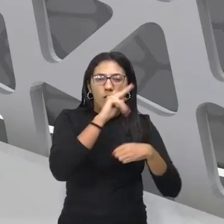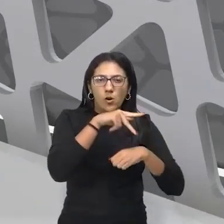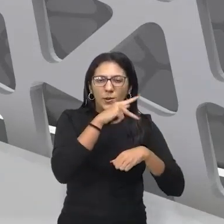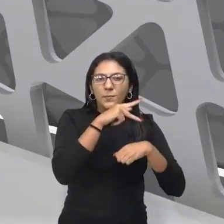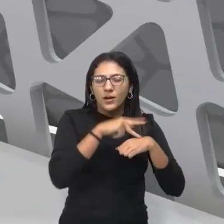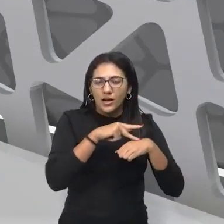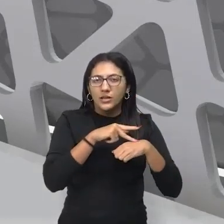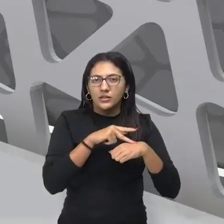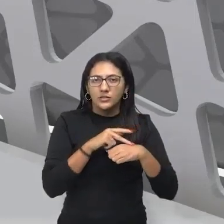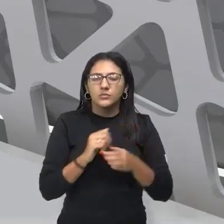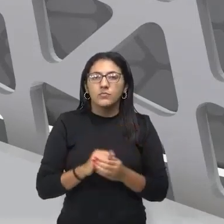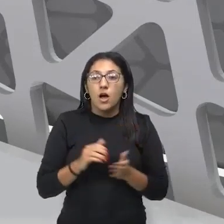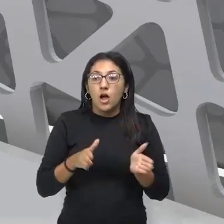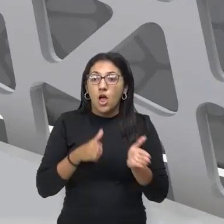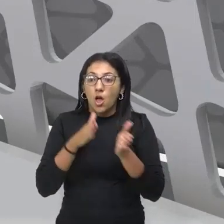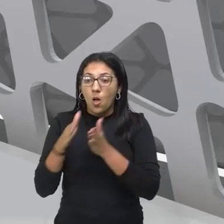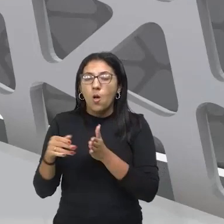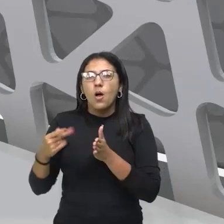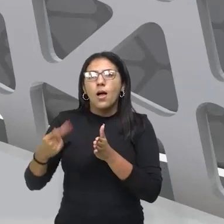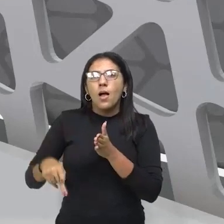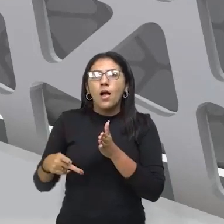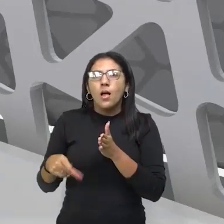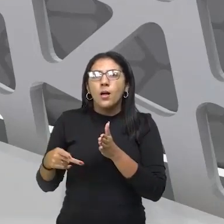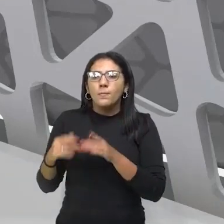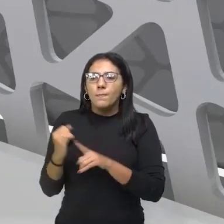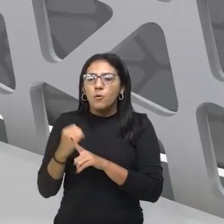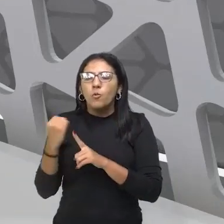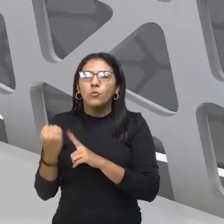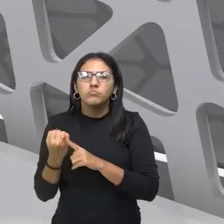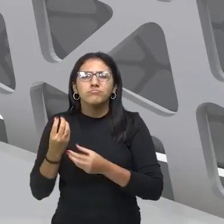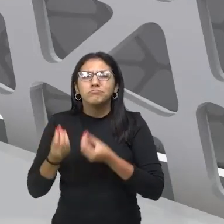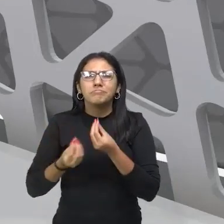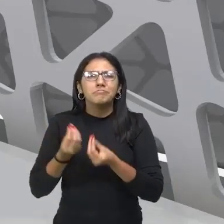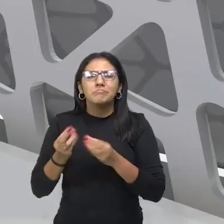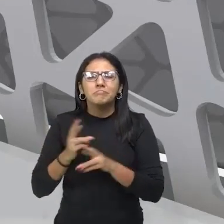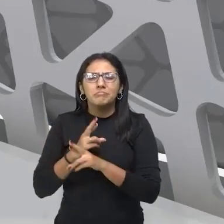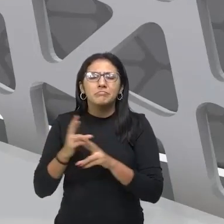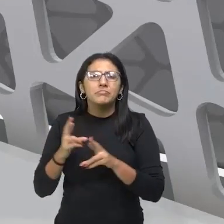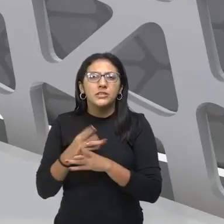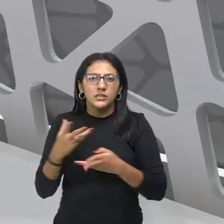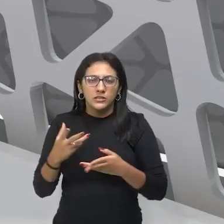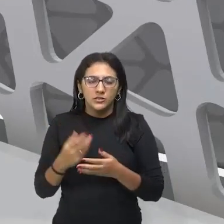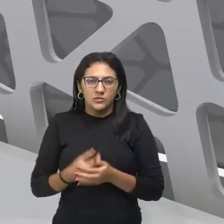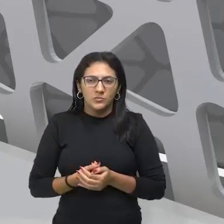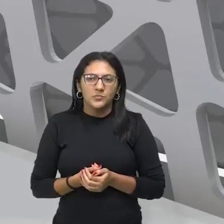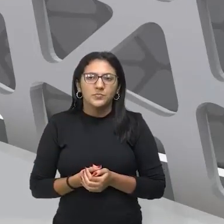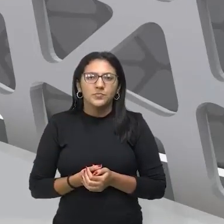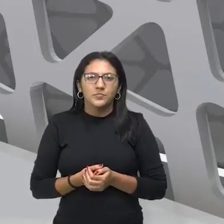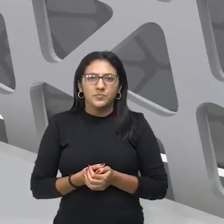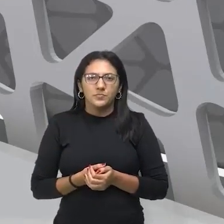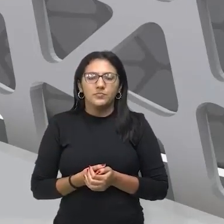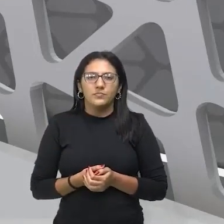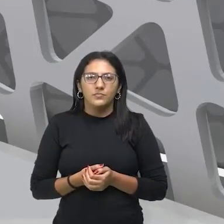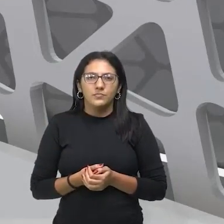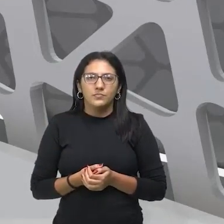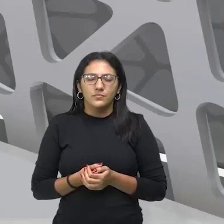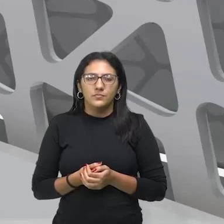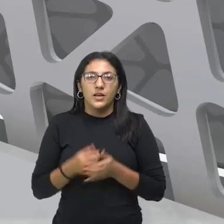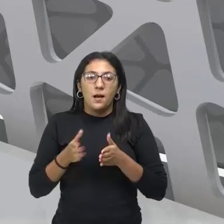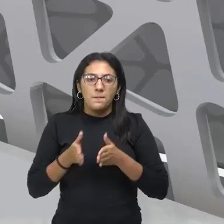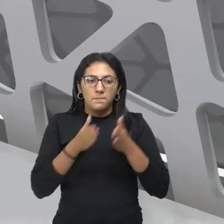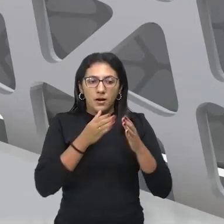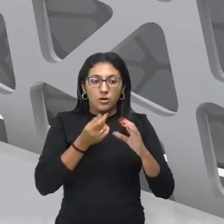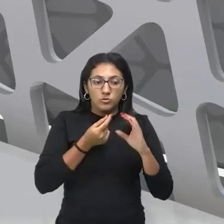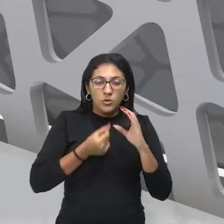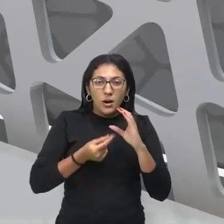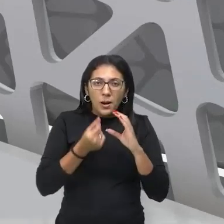outra metade do capital é público. Como é que funciona? Sendo que a parte em que o